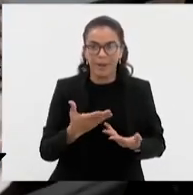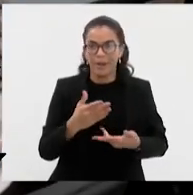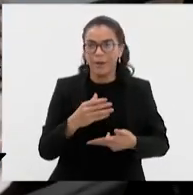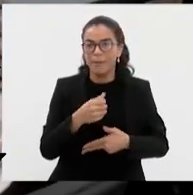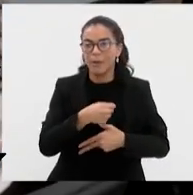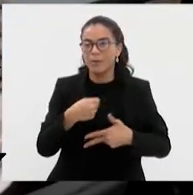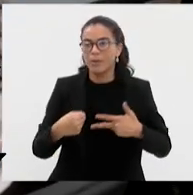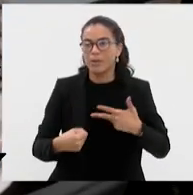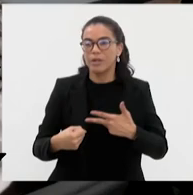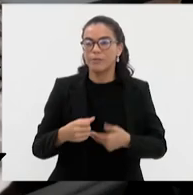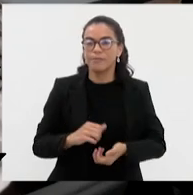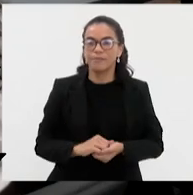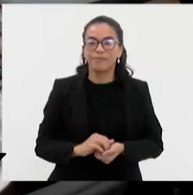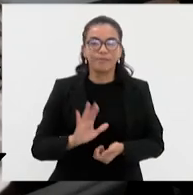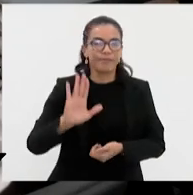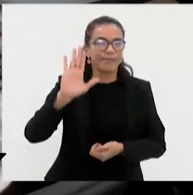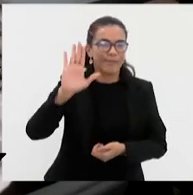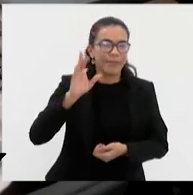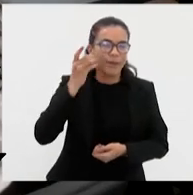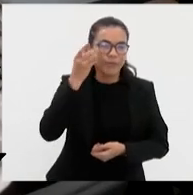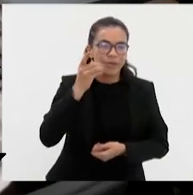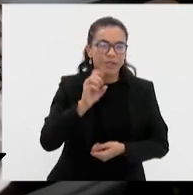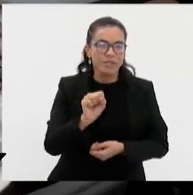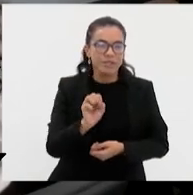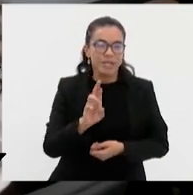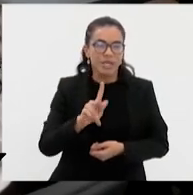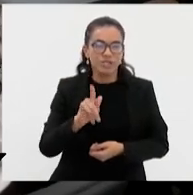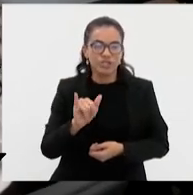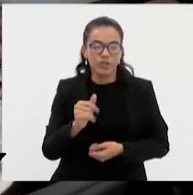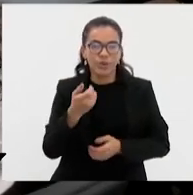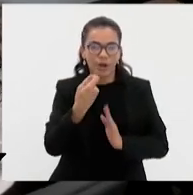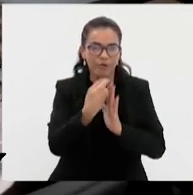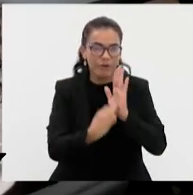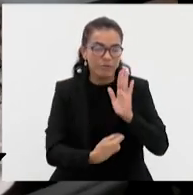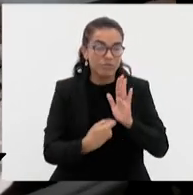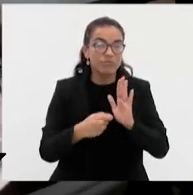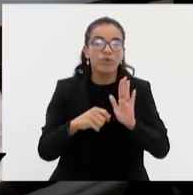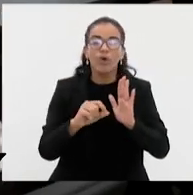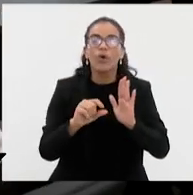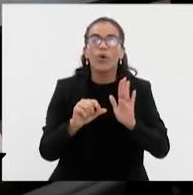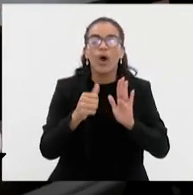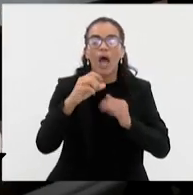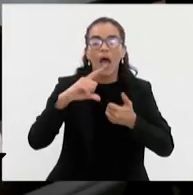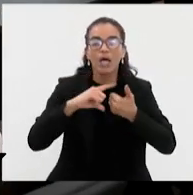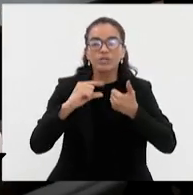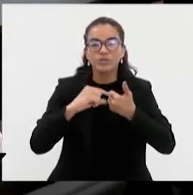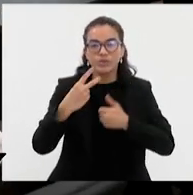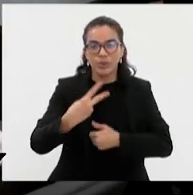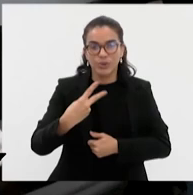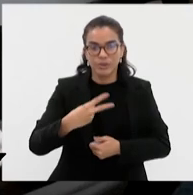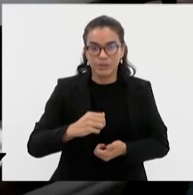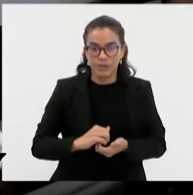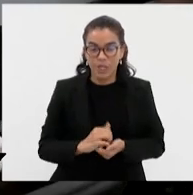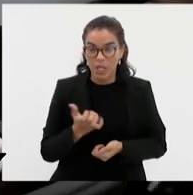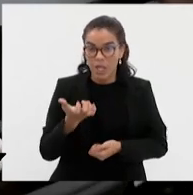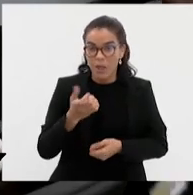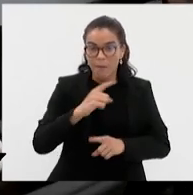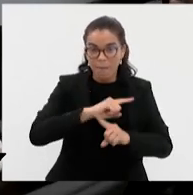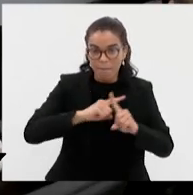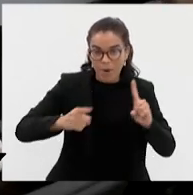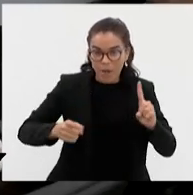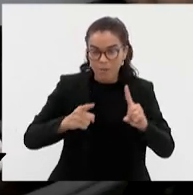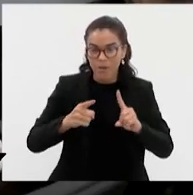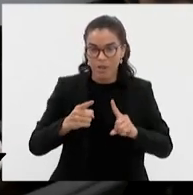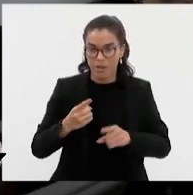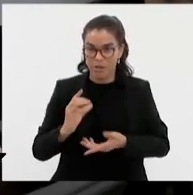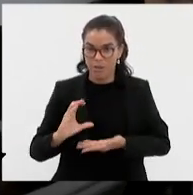ater, deputado doutor Serginho, à redação do artigo 2º. Acabei de ser... Fica proibida a